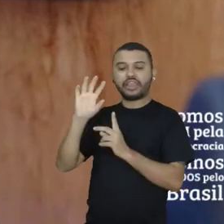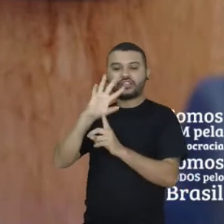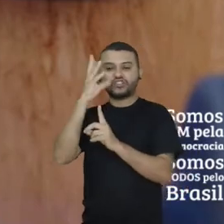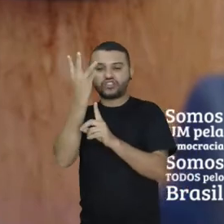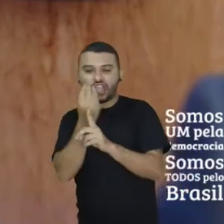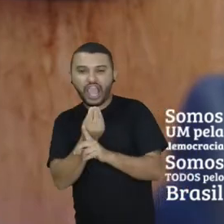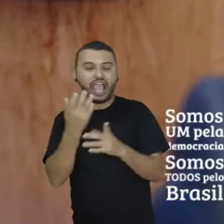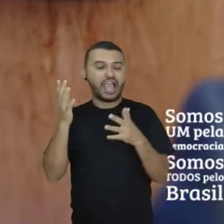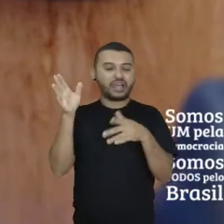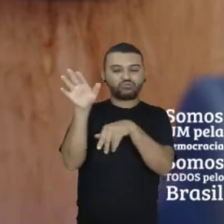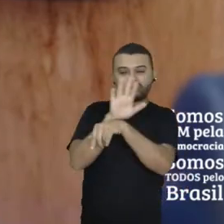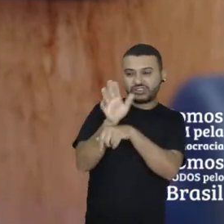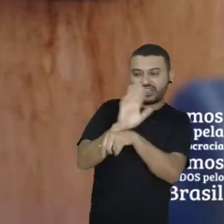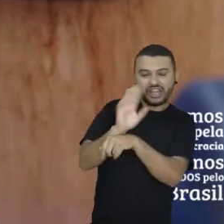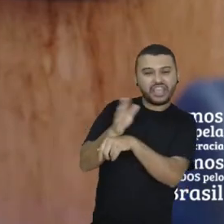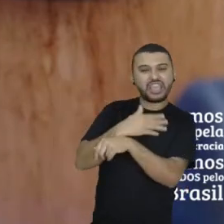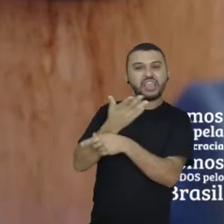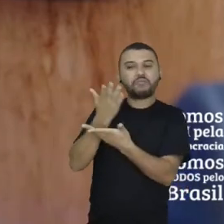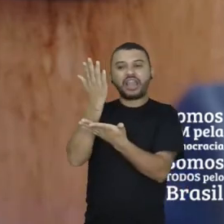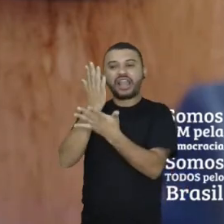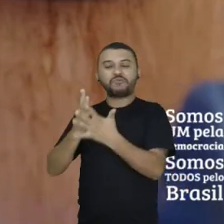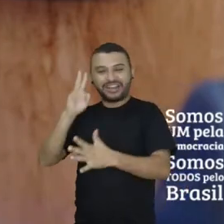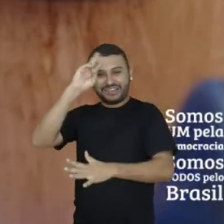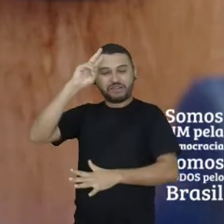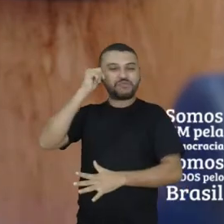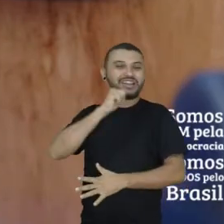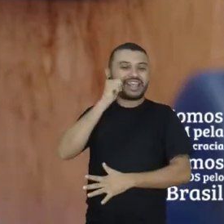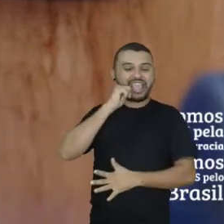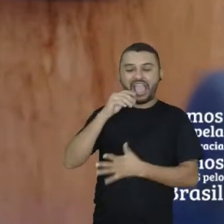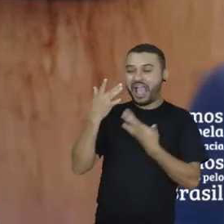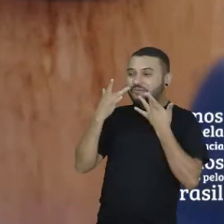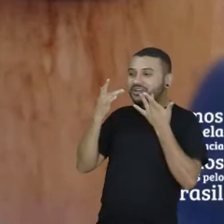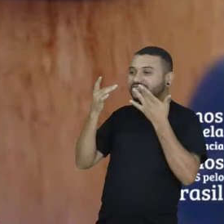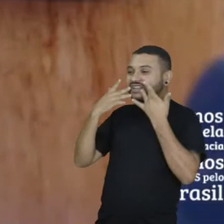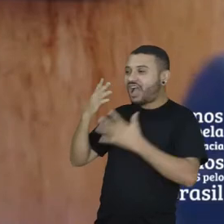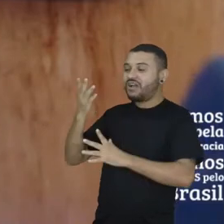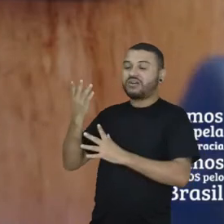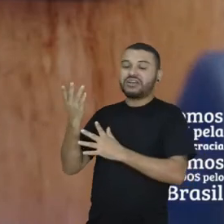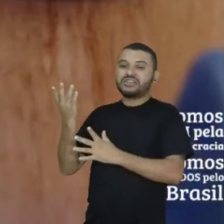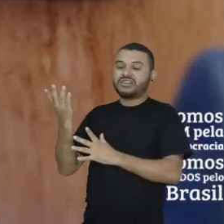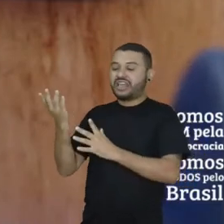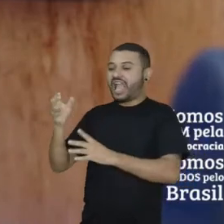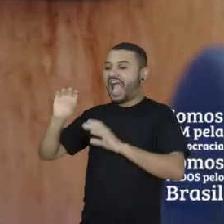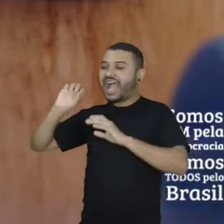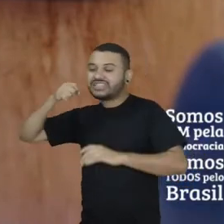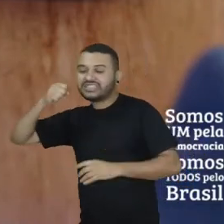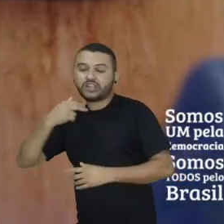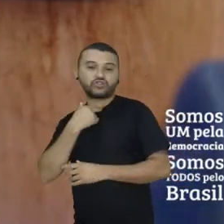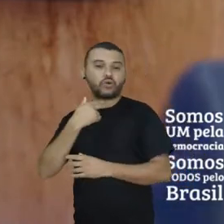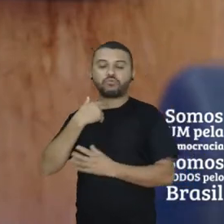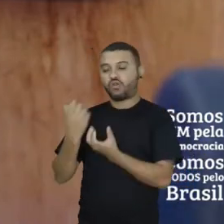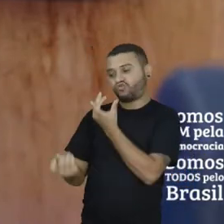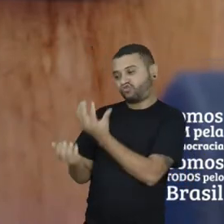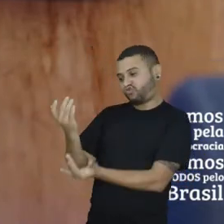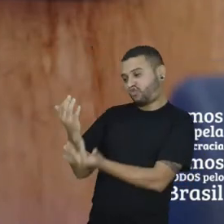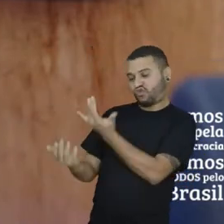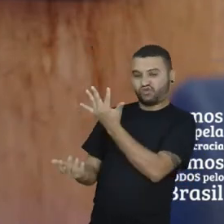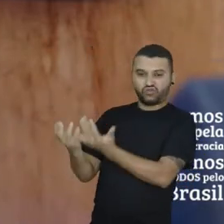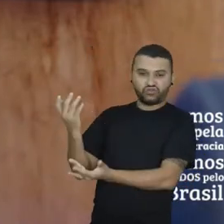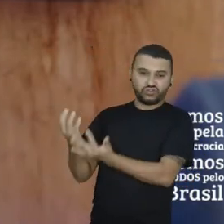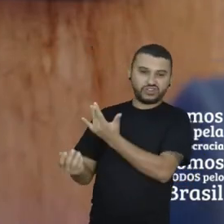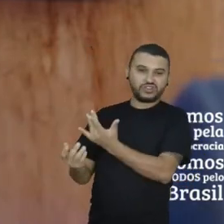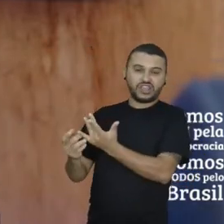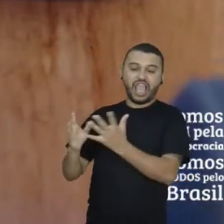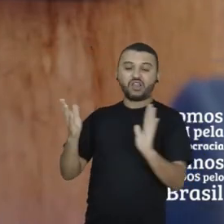cinema. Acabou o cortador de cana. Por quê? Porque você não pode queimar hoje por causa da questão ambiental. Virou tudo